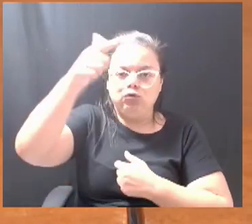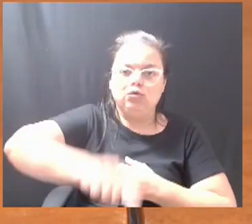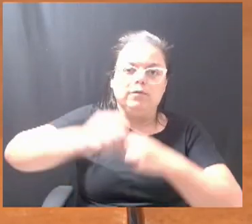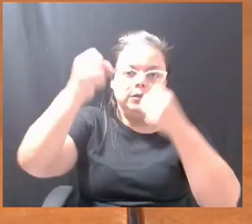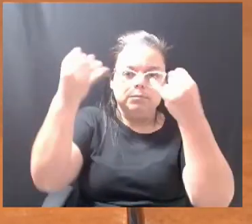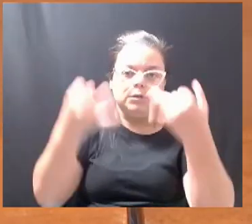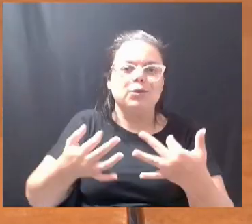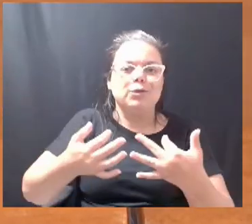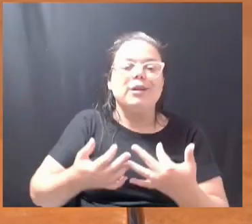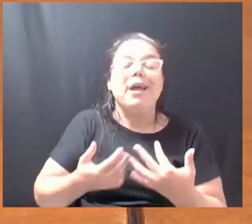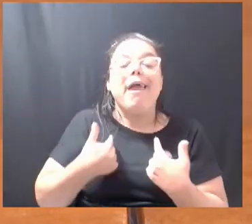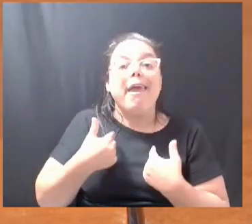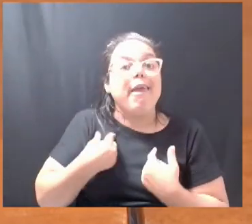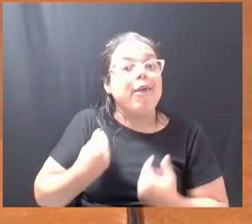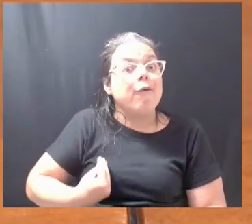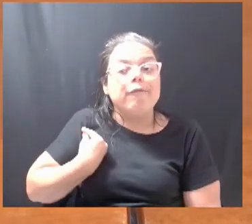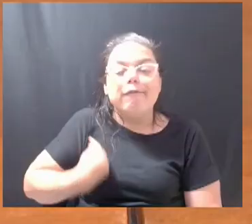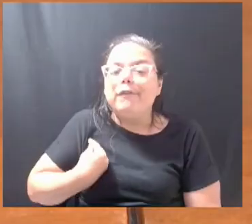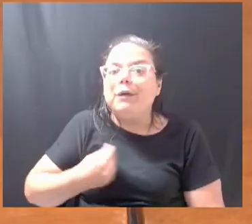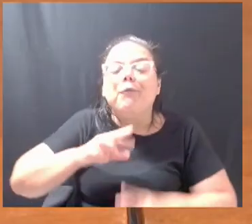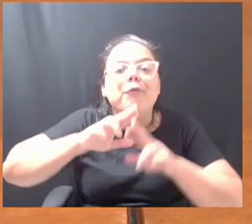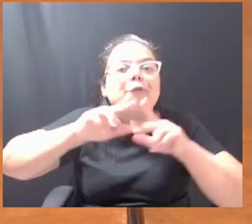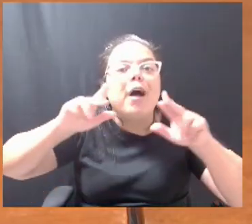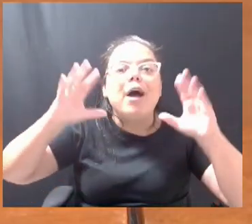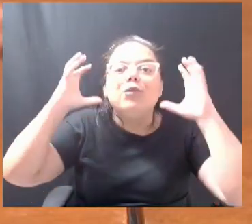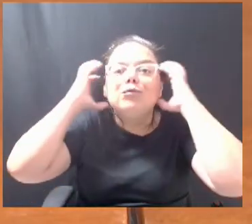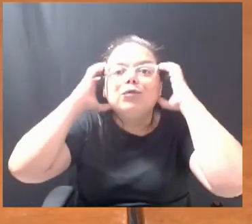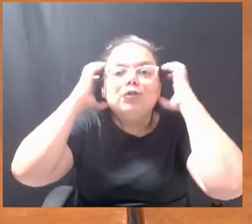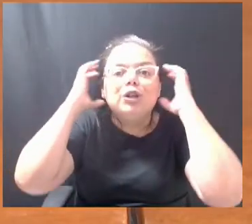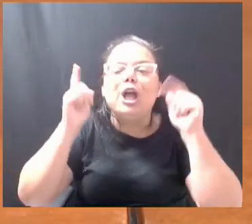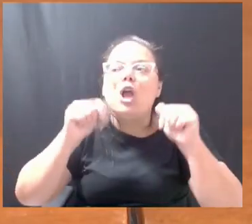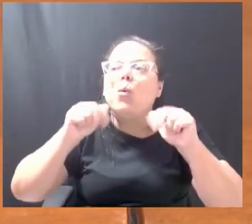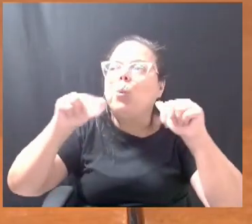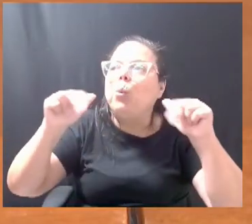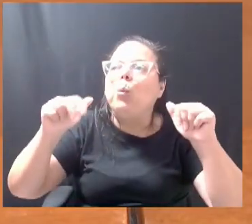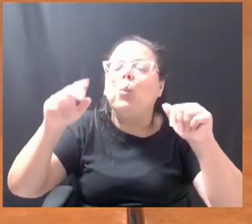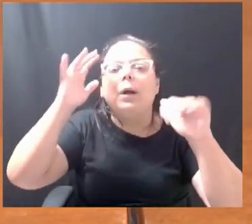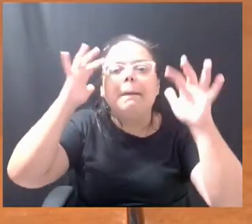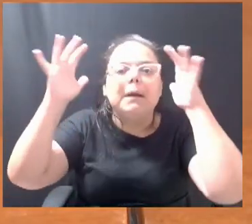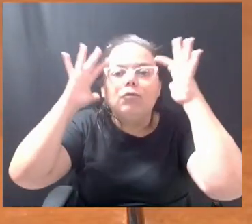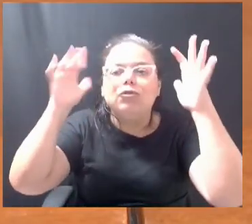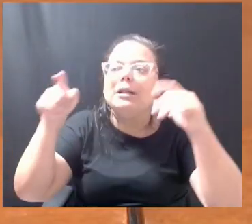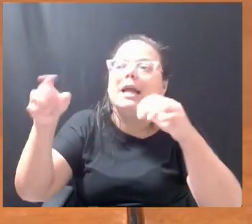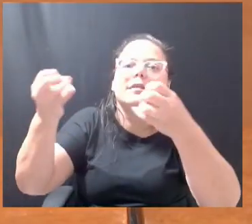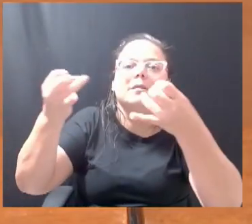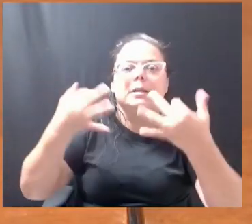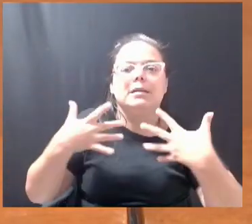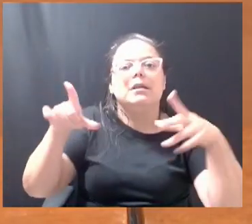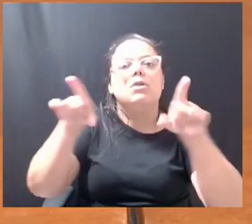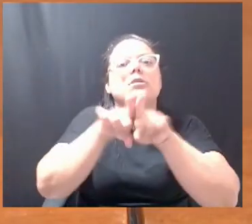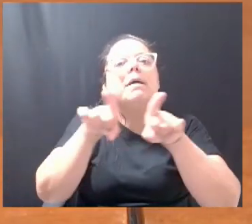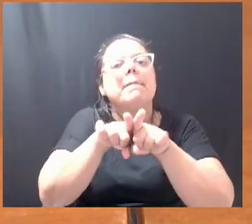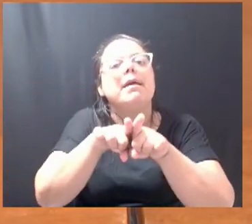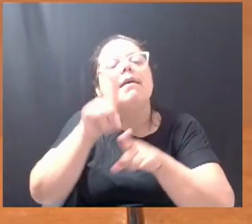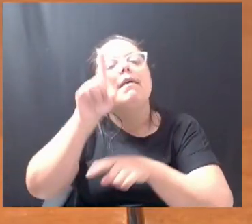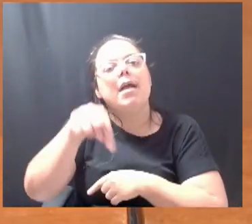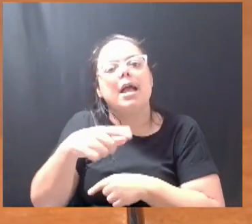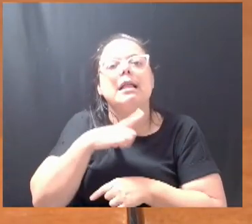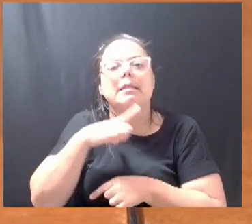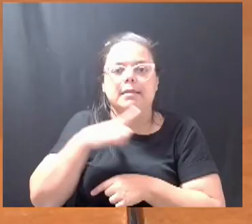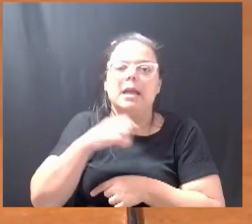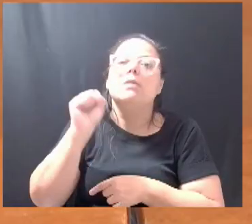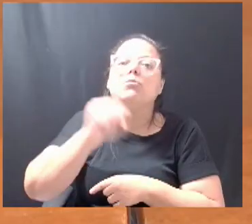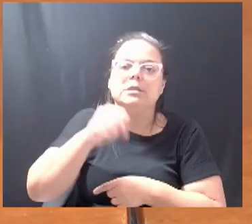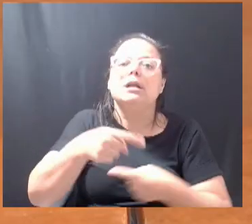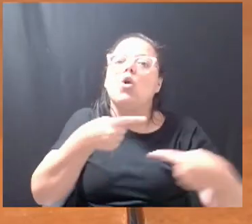tinha pensado na explicação disso. Tá aí. E sobre a sua questão, temos aí um desafio.